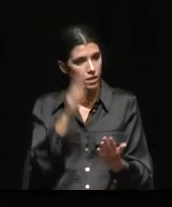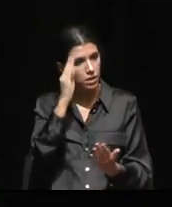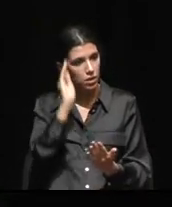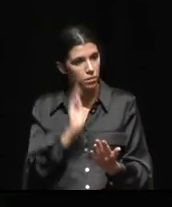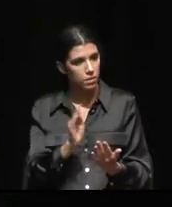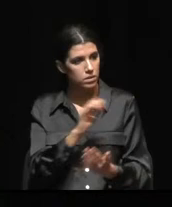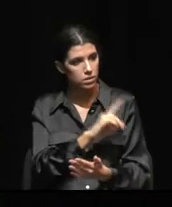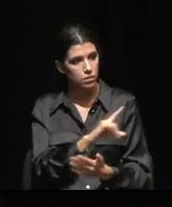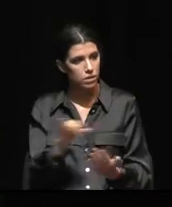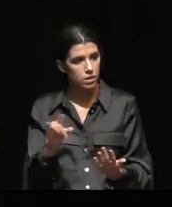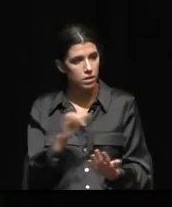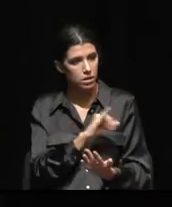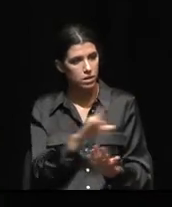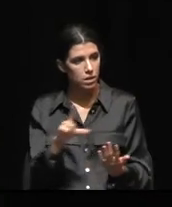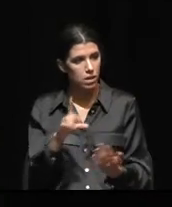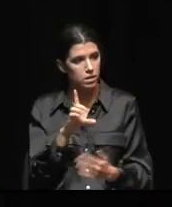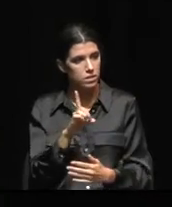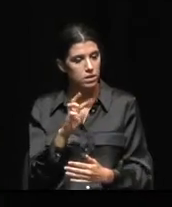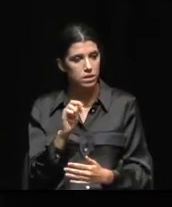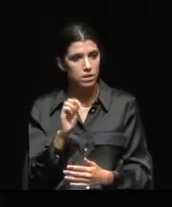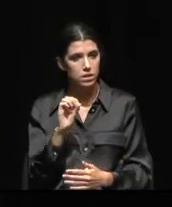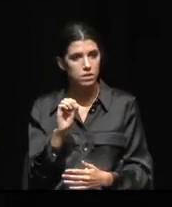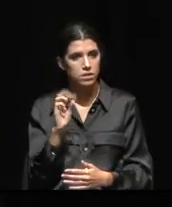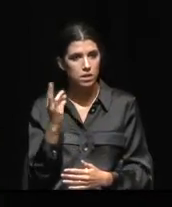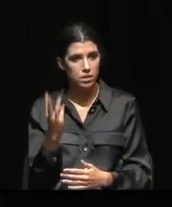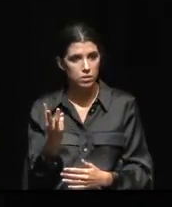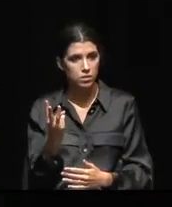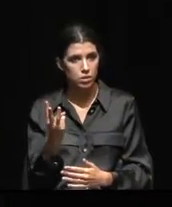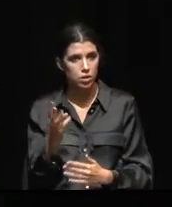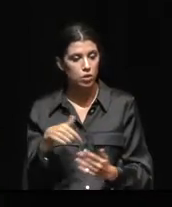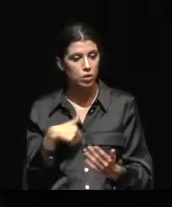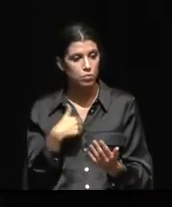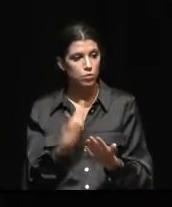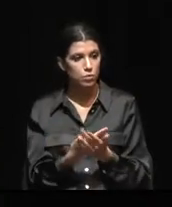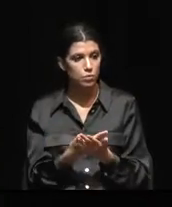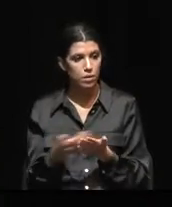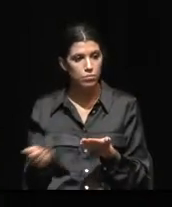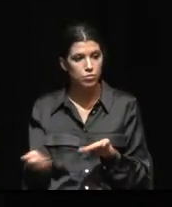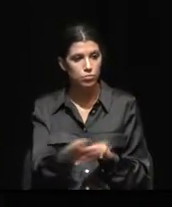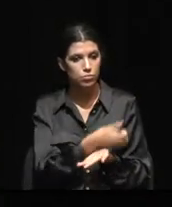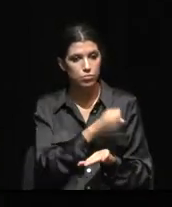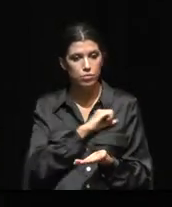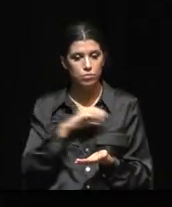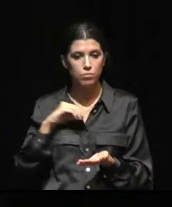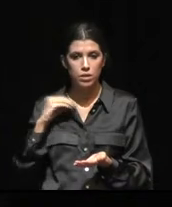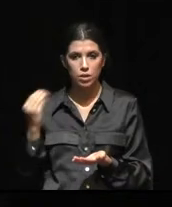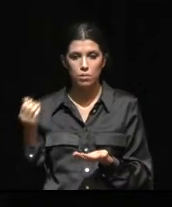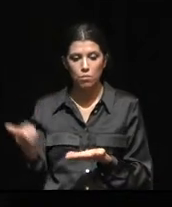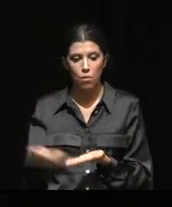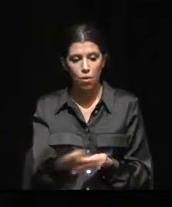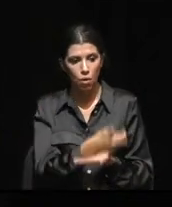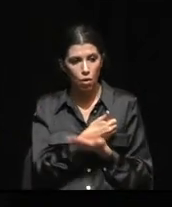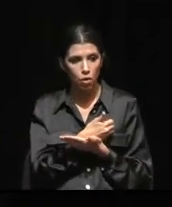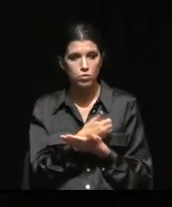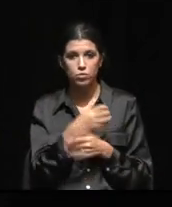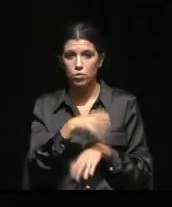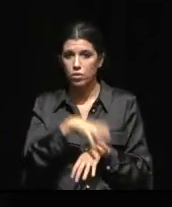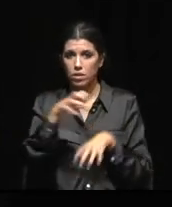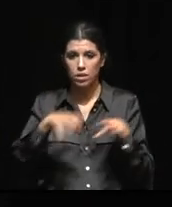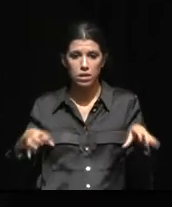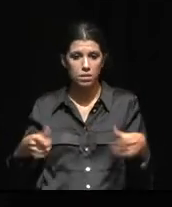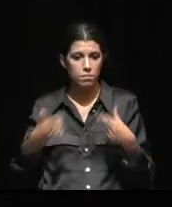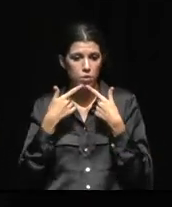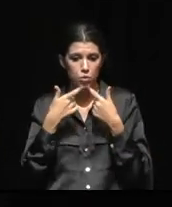iniciativa Liberal 633 onde propusemos o levantamento patrimonial eh de todo o edificado da Câmara